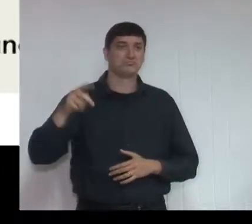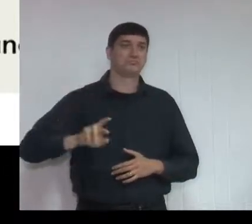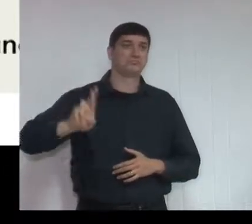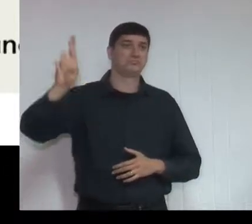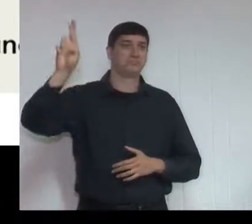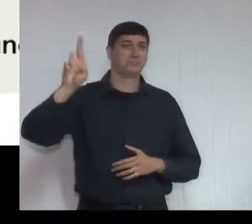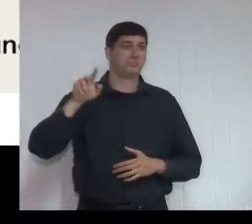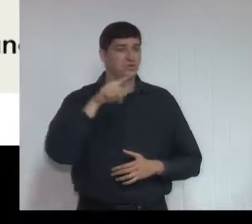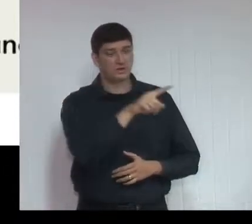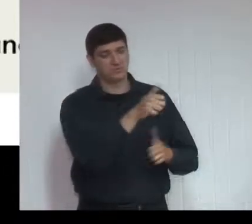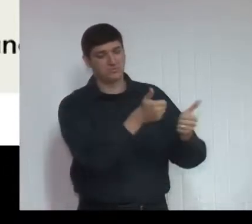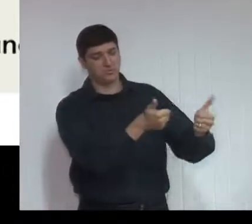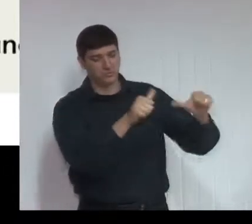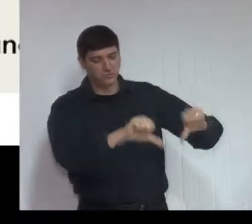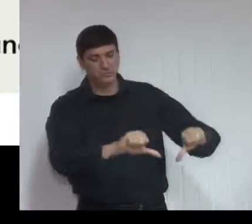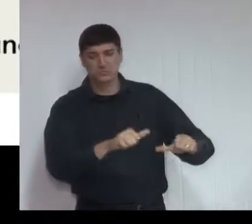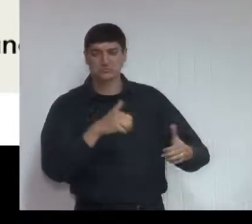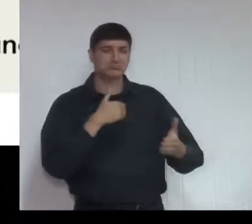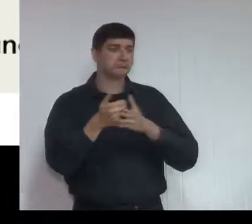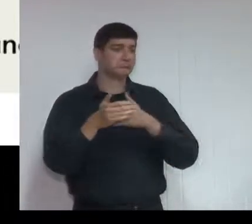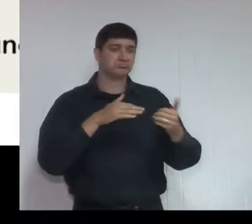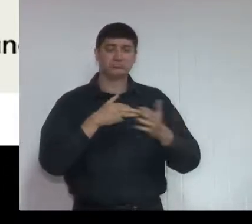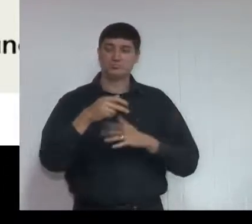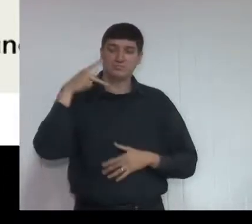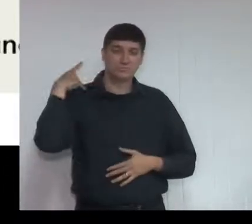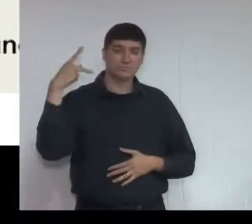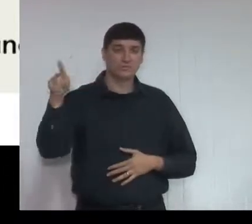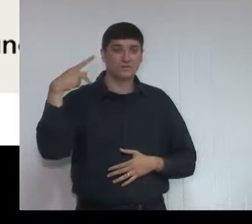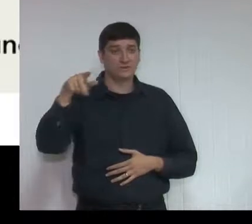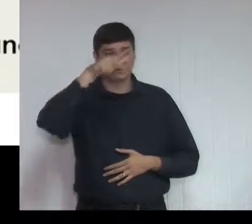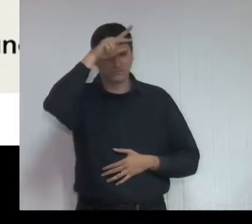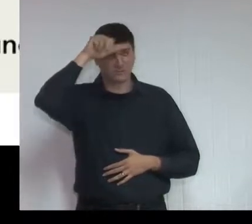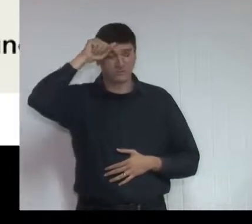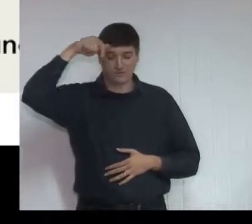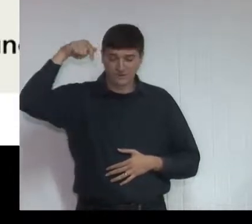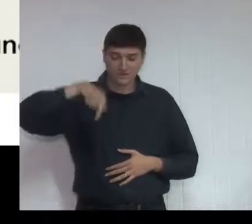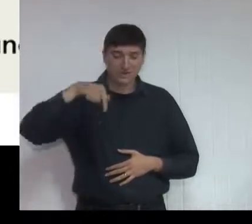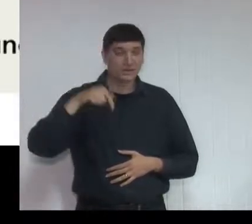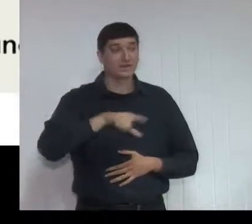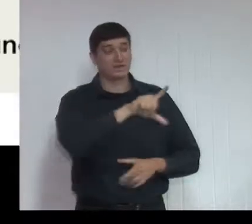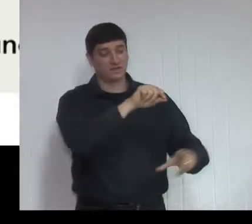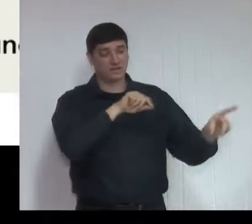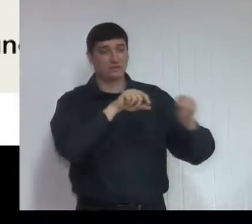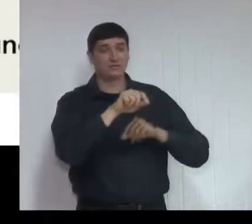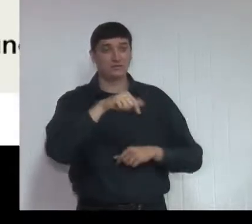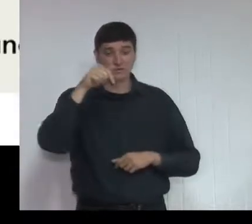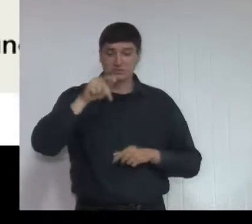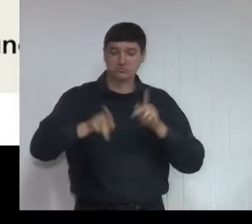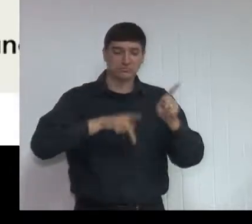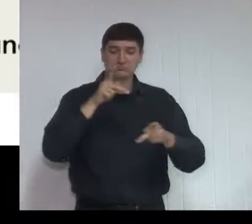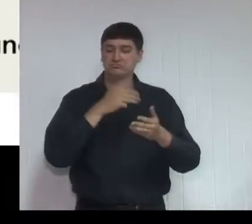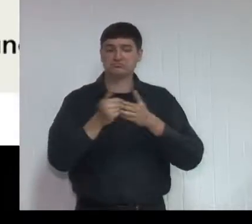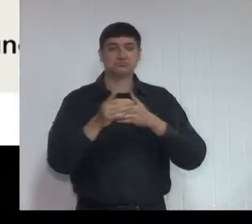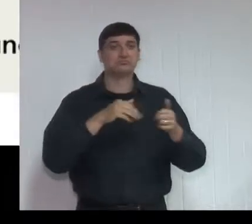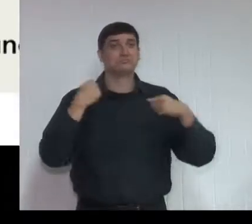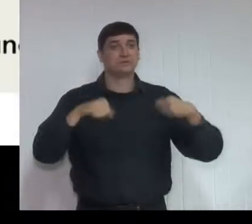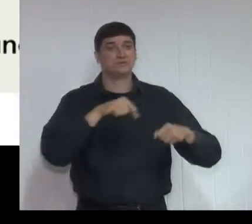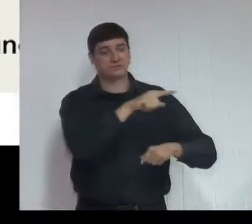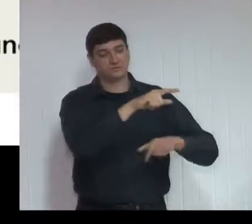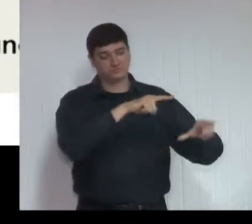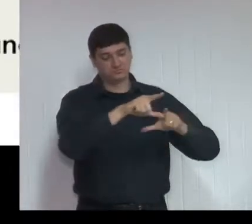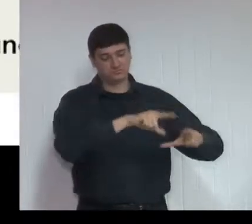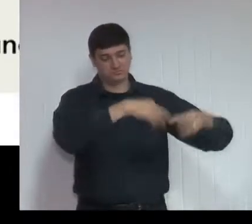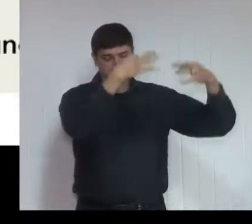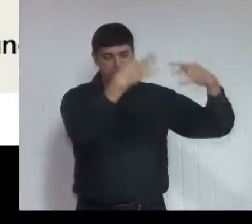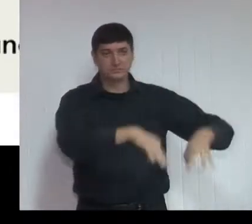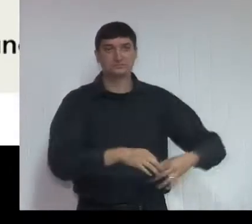por eficiência, eficácia, não importa para a população, importa o bom serviço. Pode colocar o outro? E aí o meu raciocínio